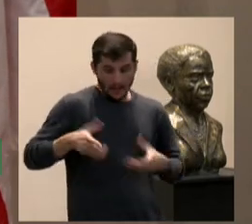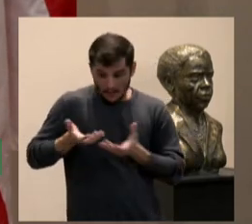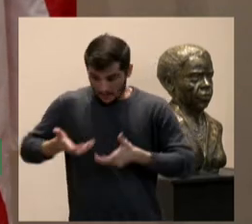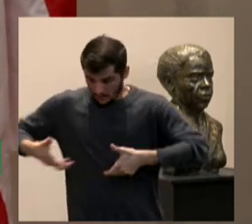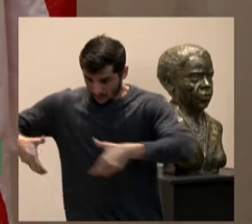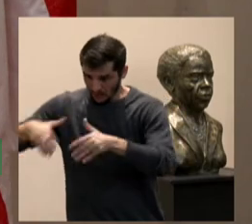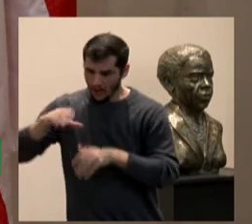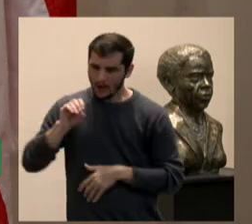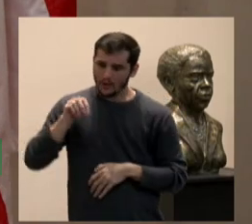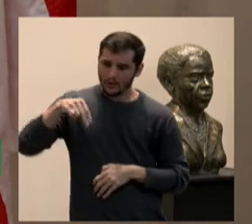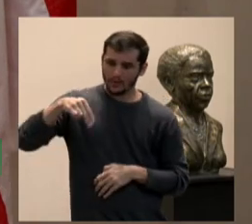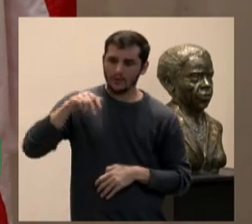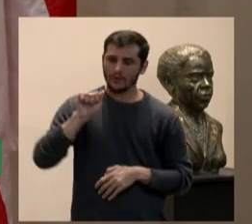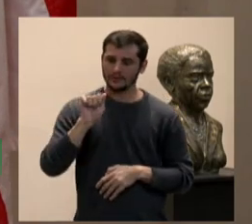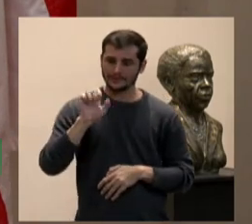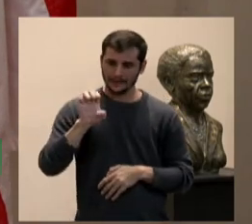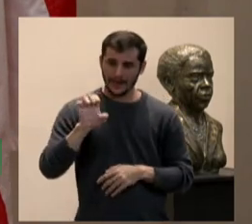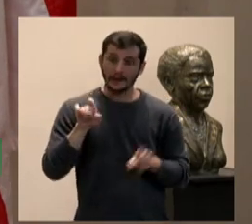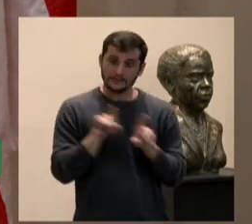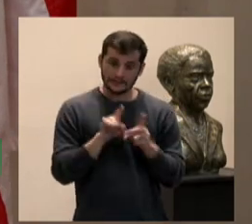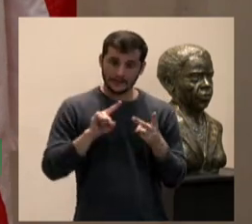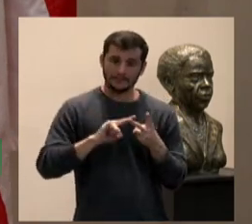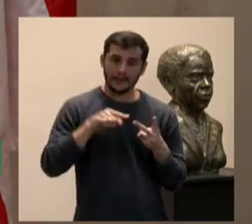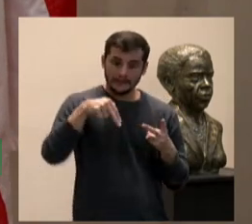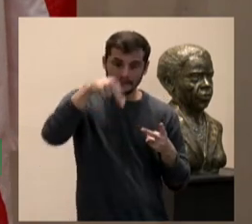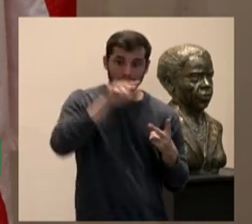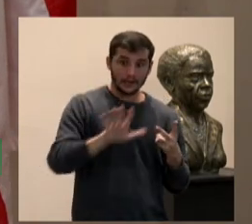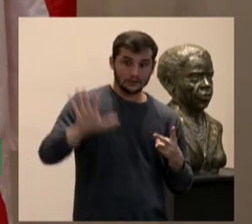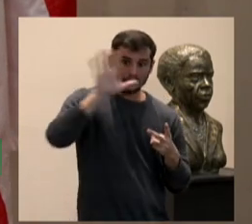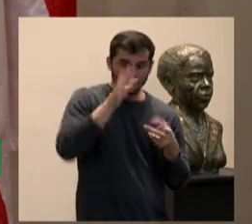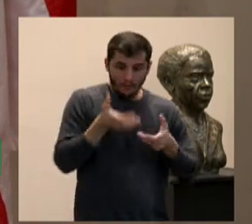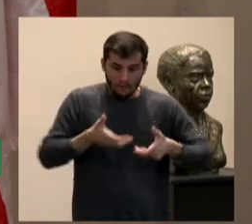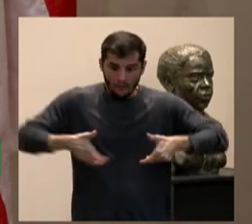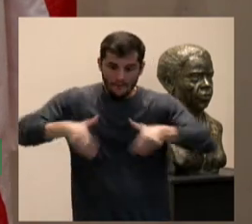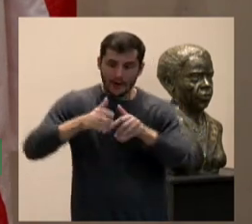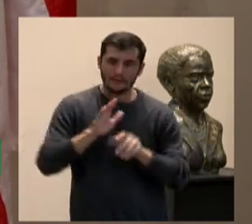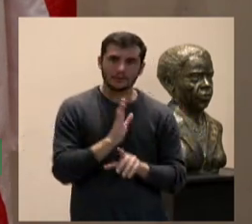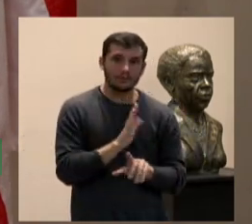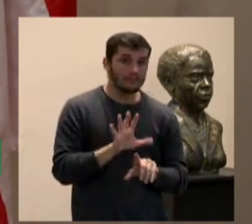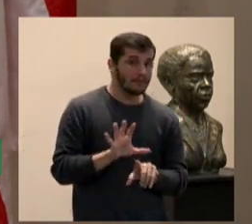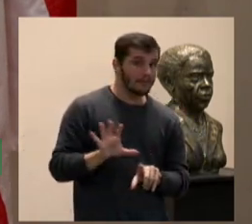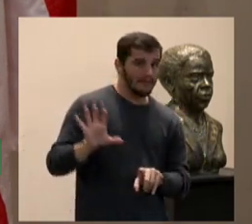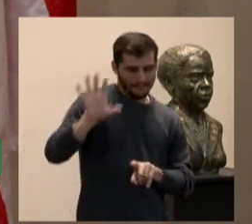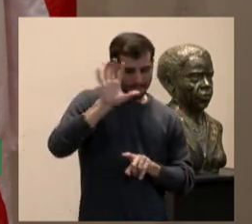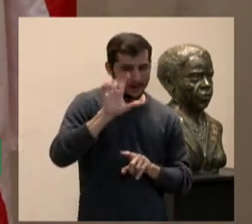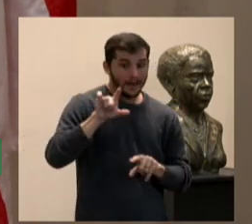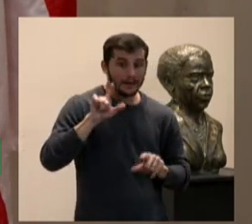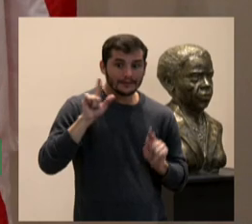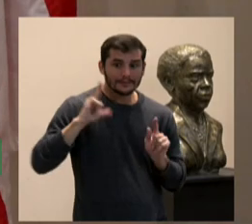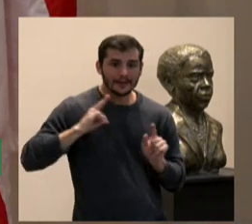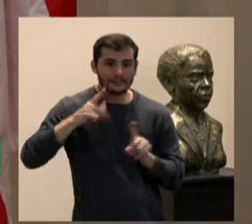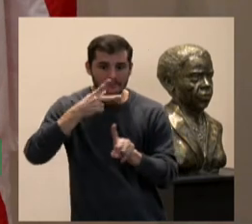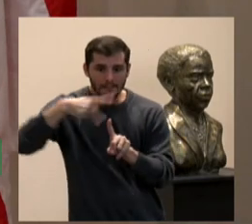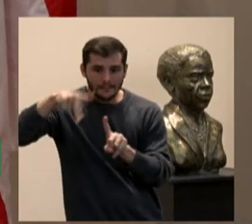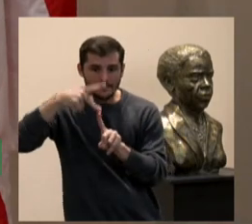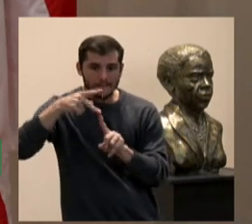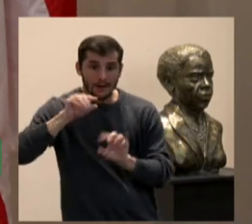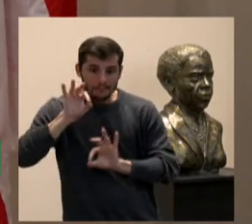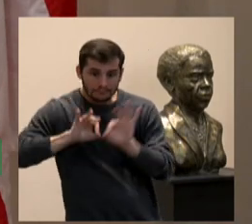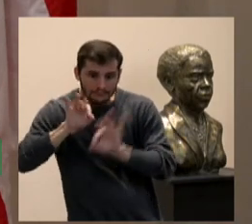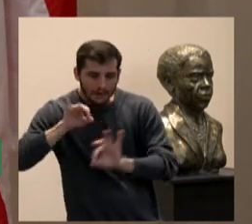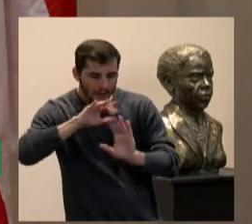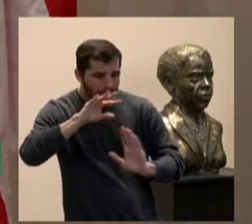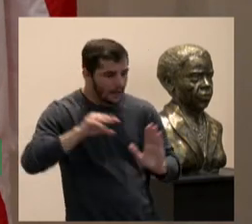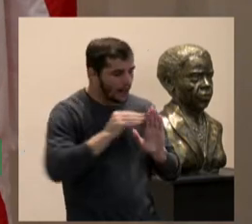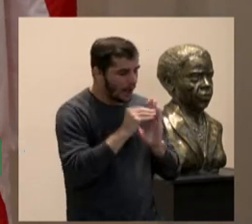sendo todas as outras conferências nacionais de educação, que culminam ou não em planos, mas que culminam na discussão